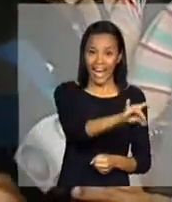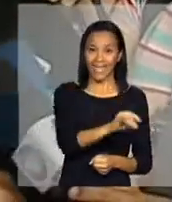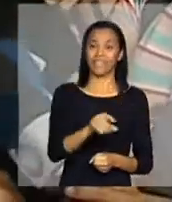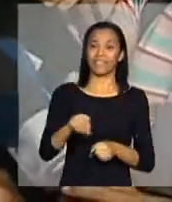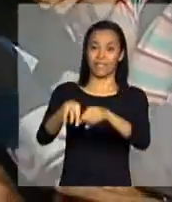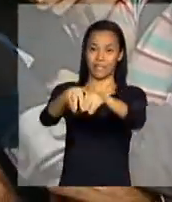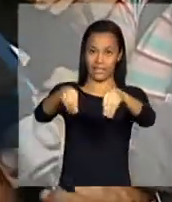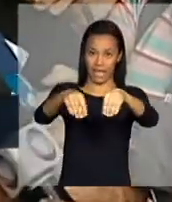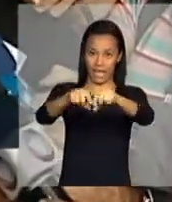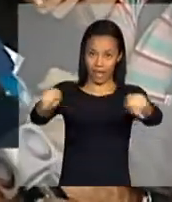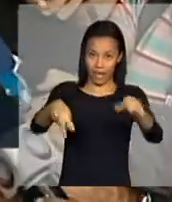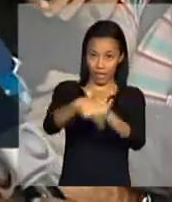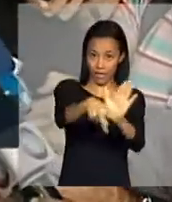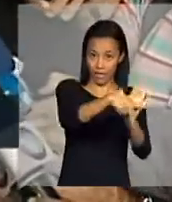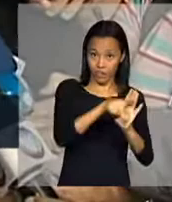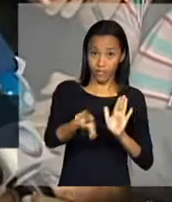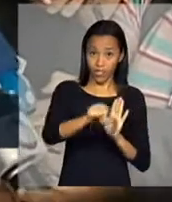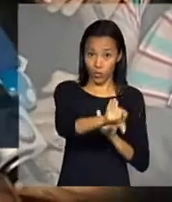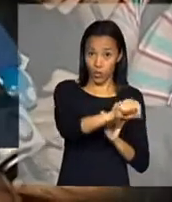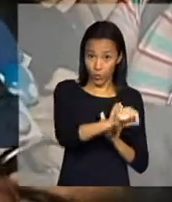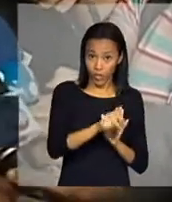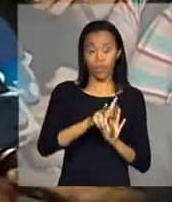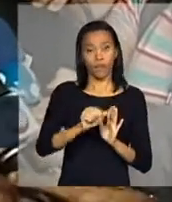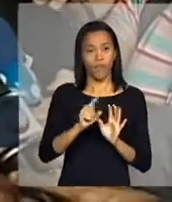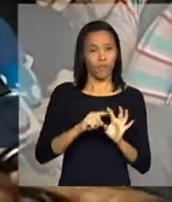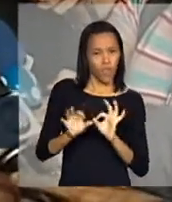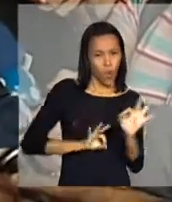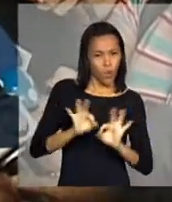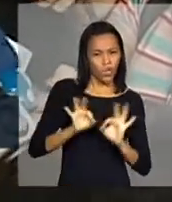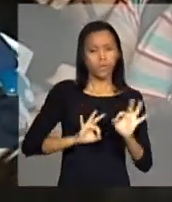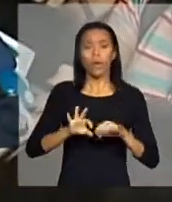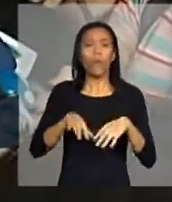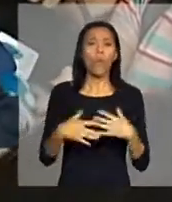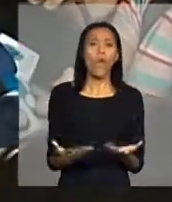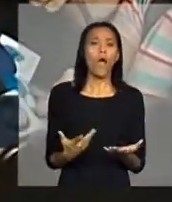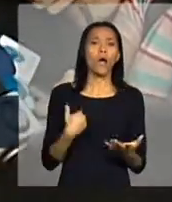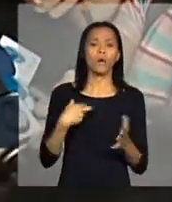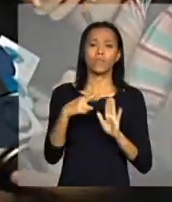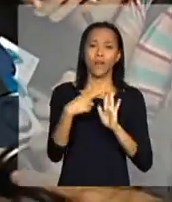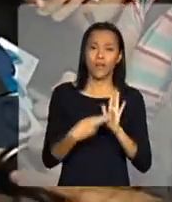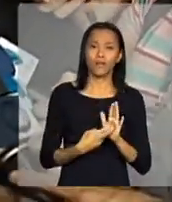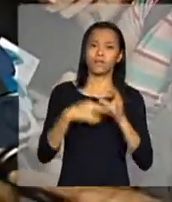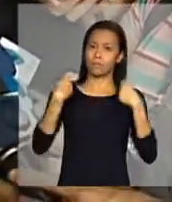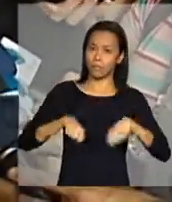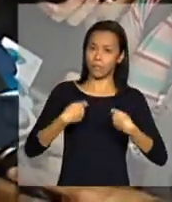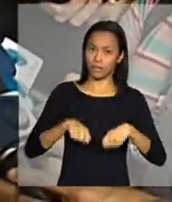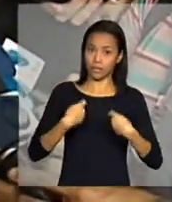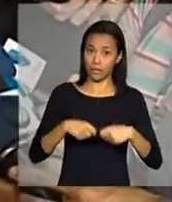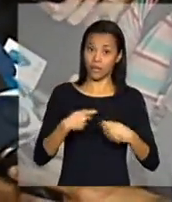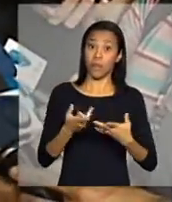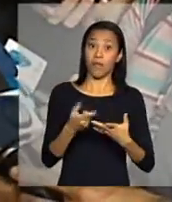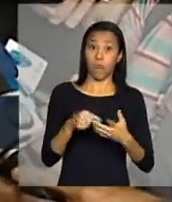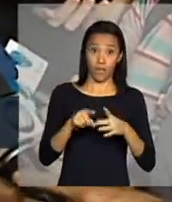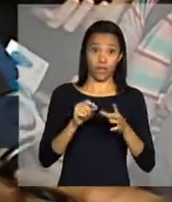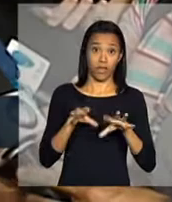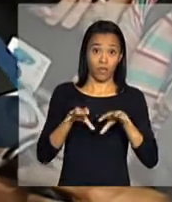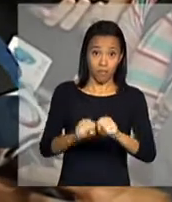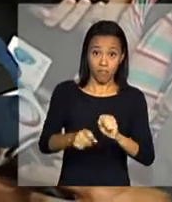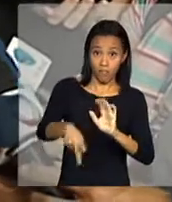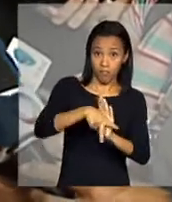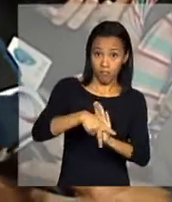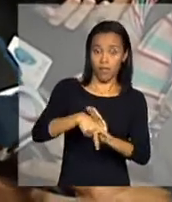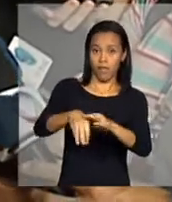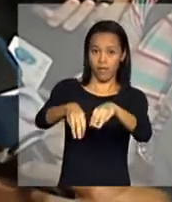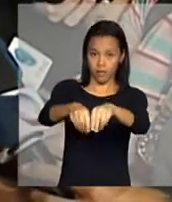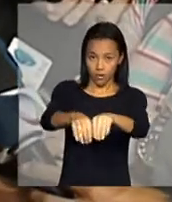selecionada vai elaborar o plano de gestão ambiental e territorial indígena. Quais são os requisitos necessários para a consolidação dessas áreas? Obviamente vai identificar